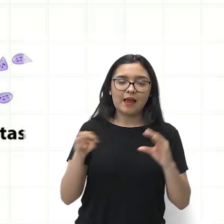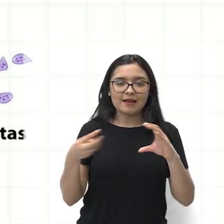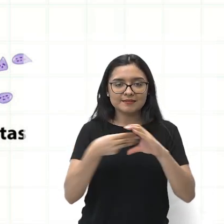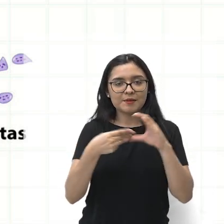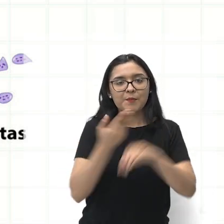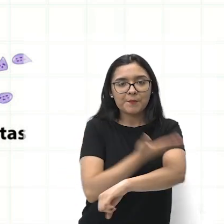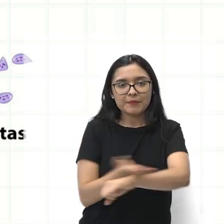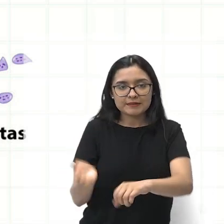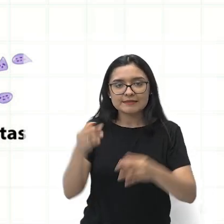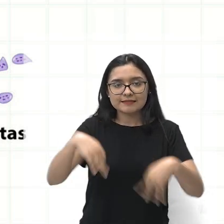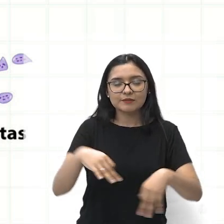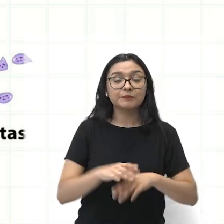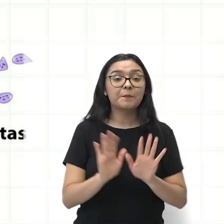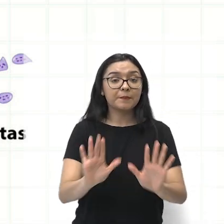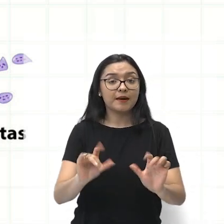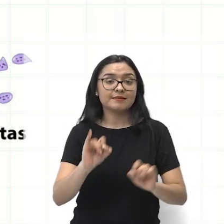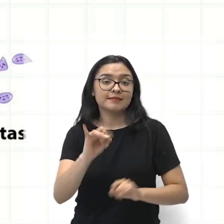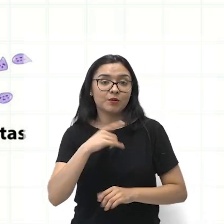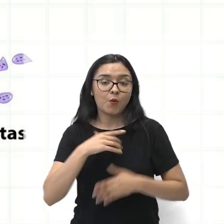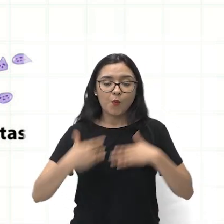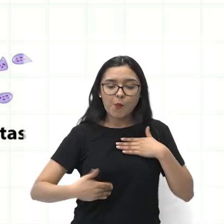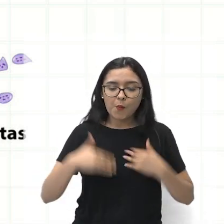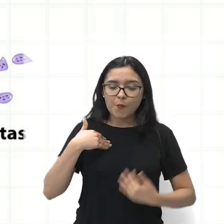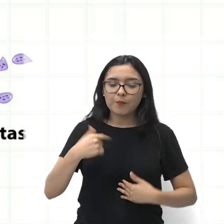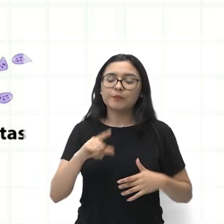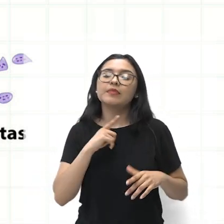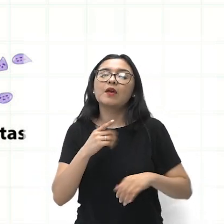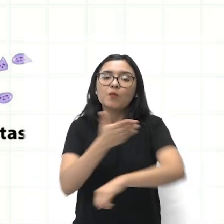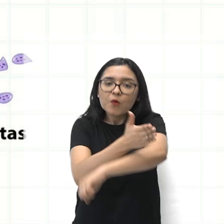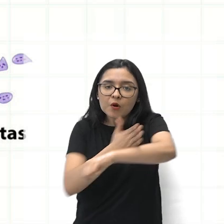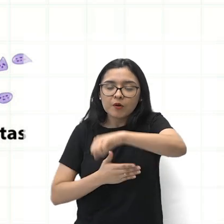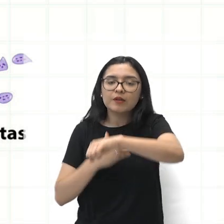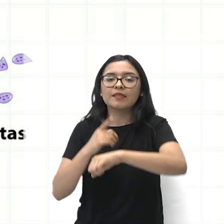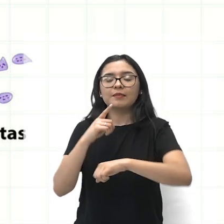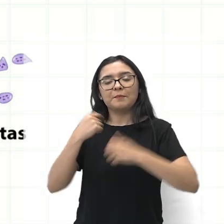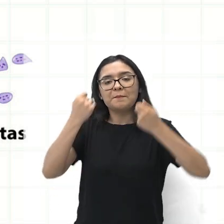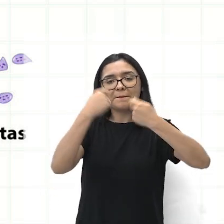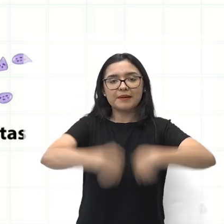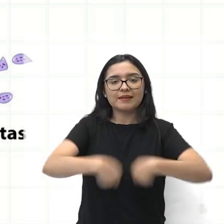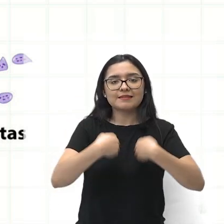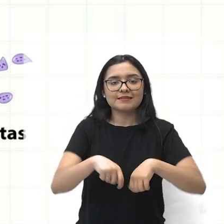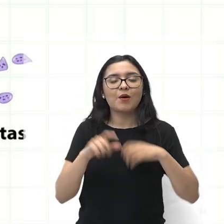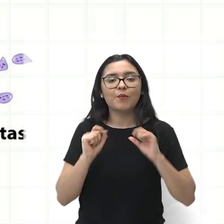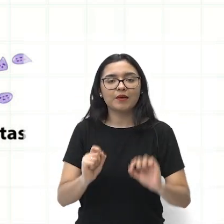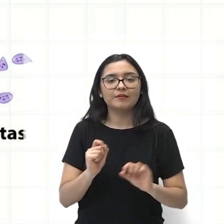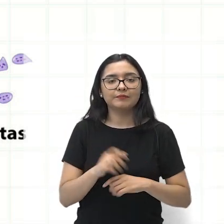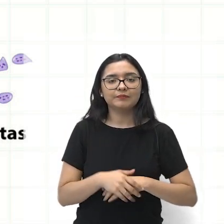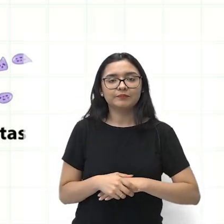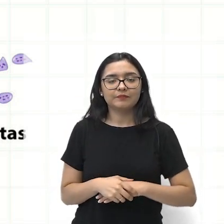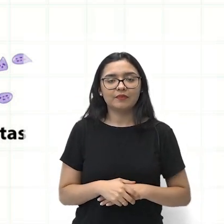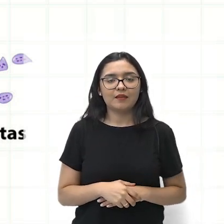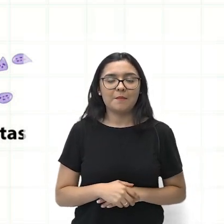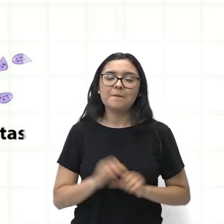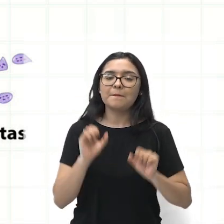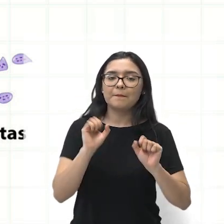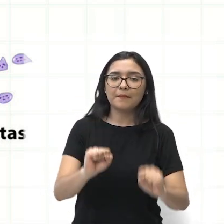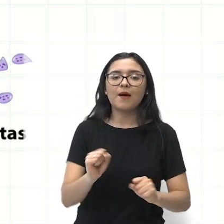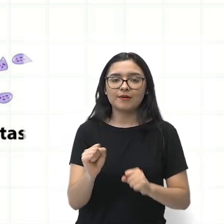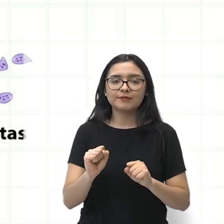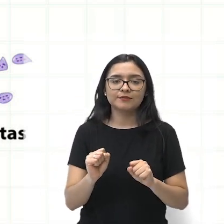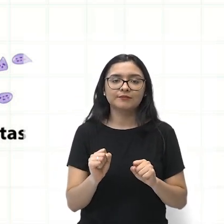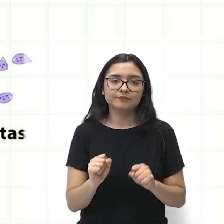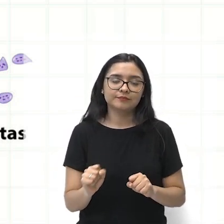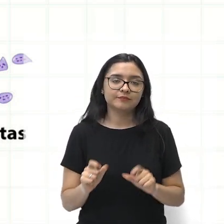certo? Mas se o seu corpo passar por um trauma e houver a necessidade, ela pode